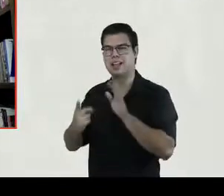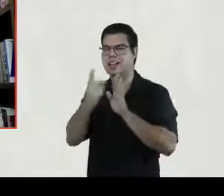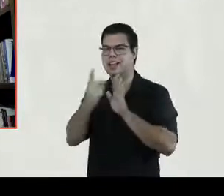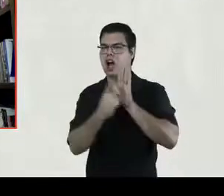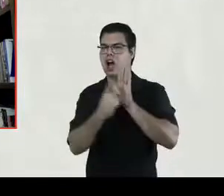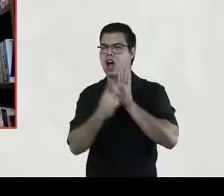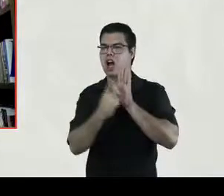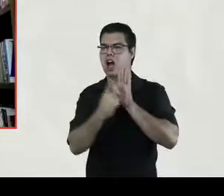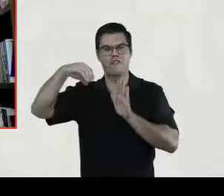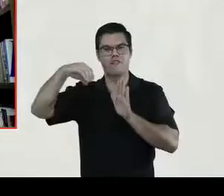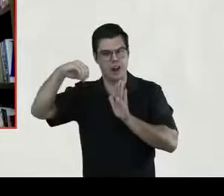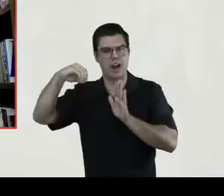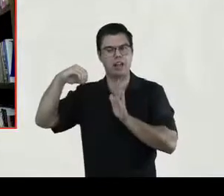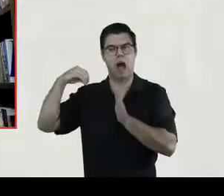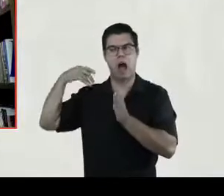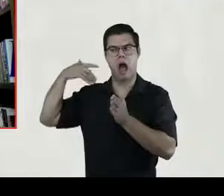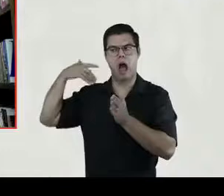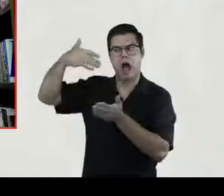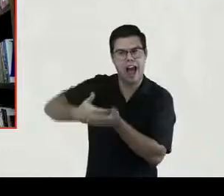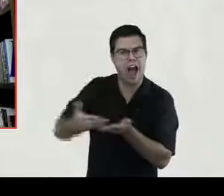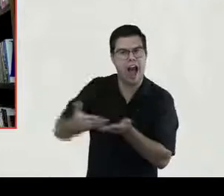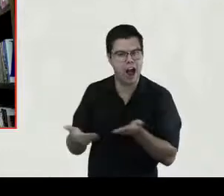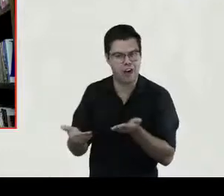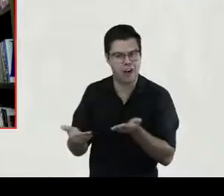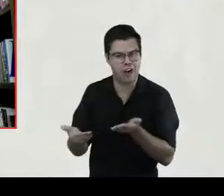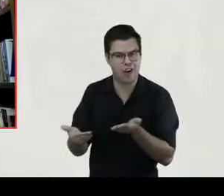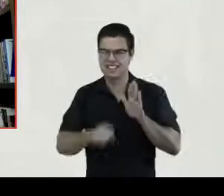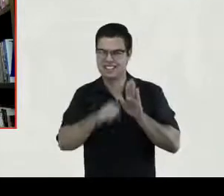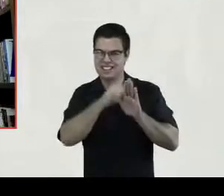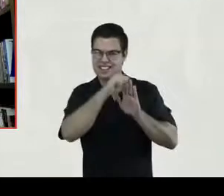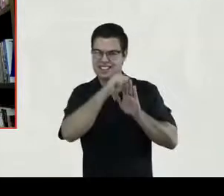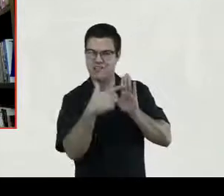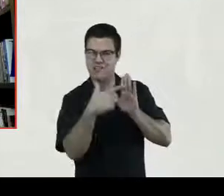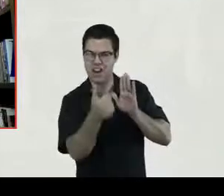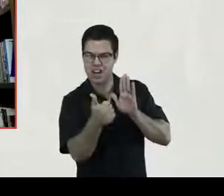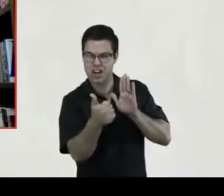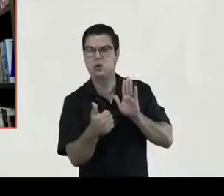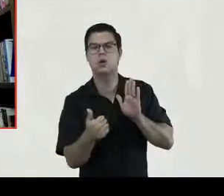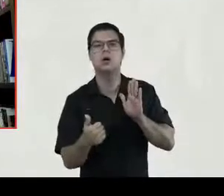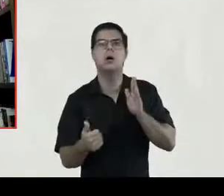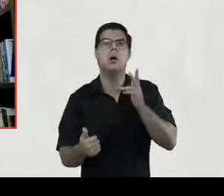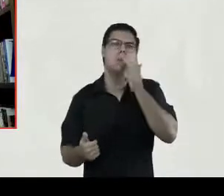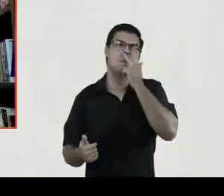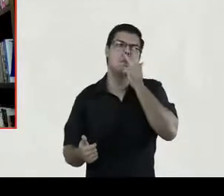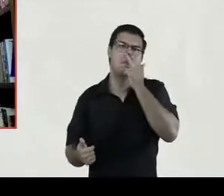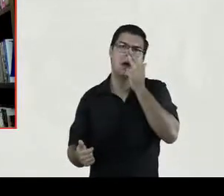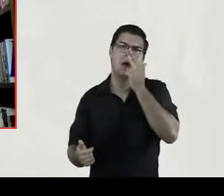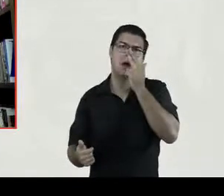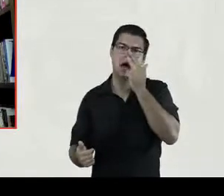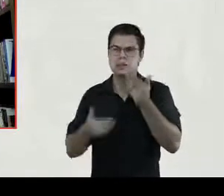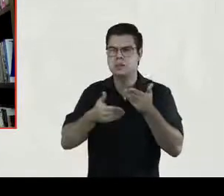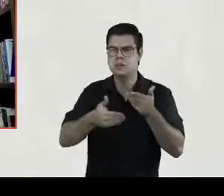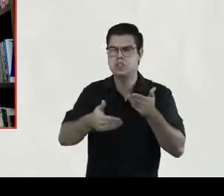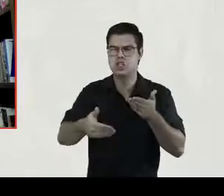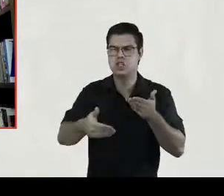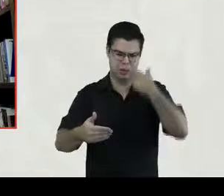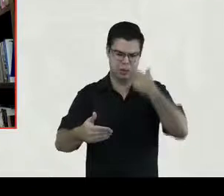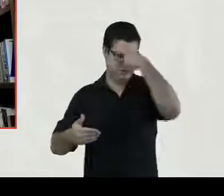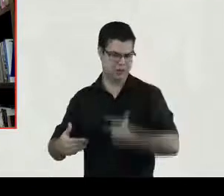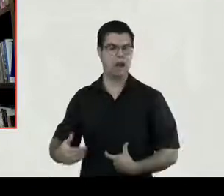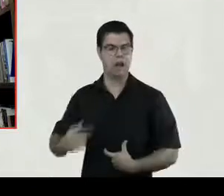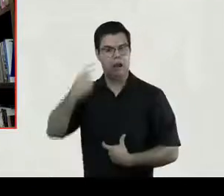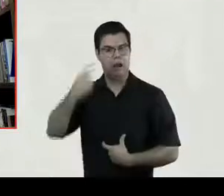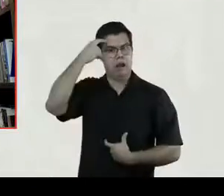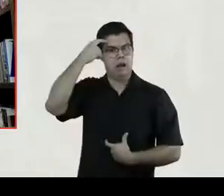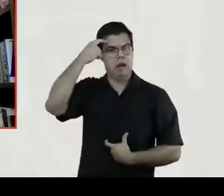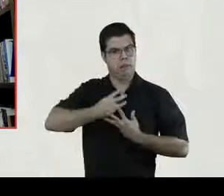para o início deste nosso novo século, seria o principal sintoma desse encerramento do homem, que, de certo